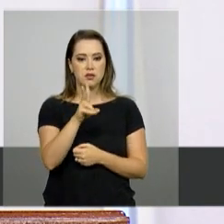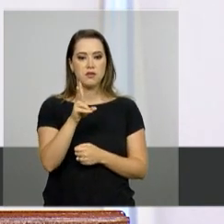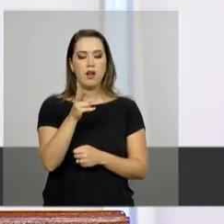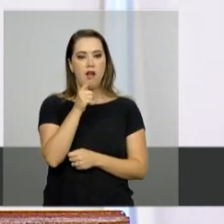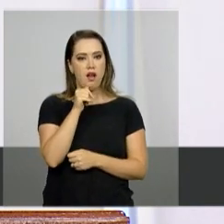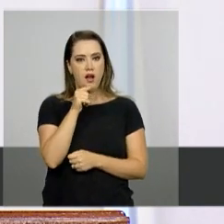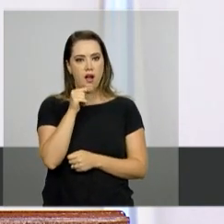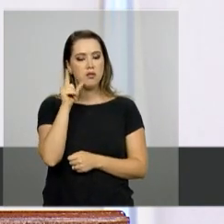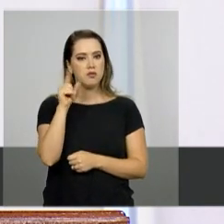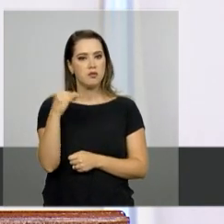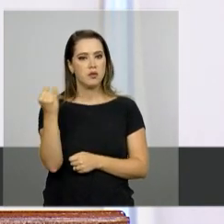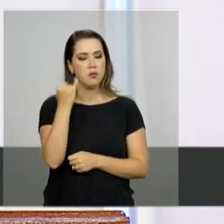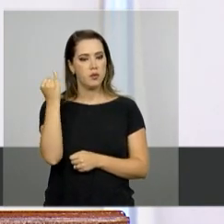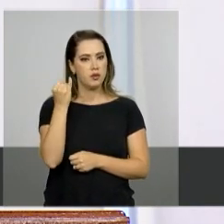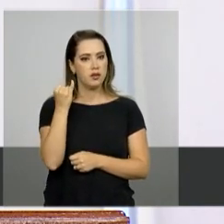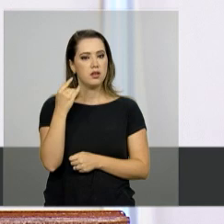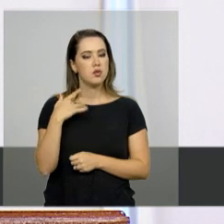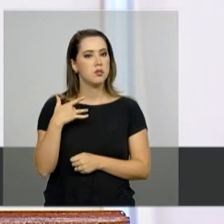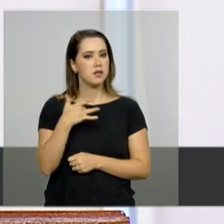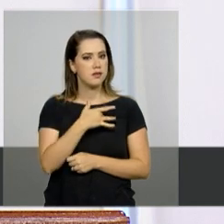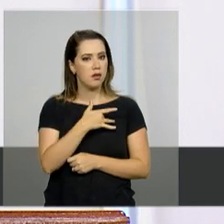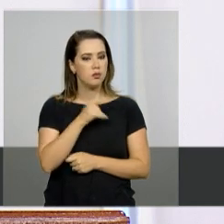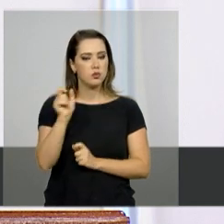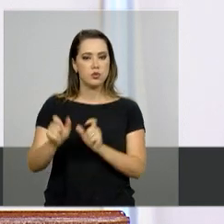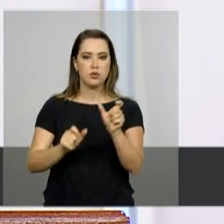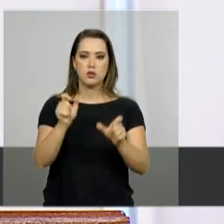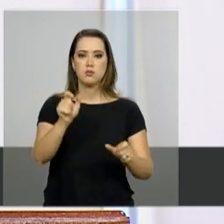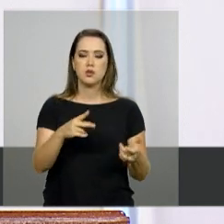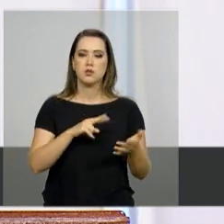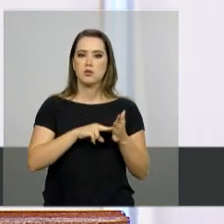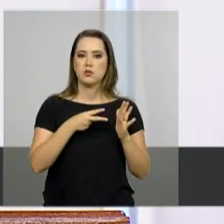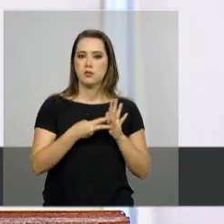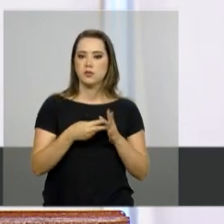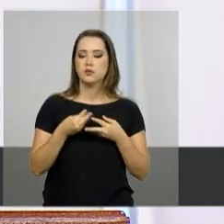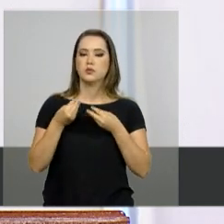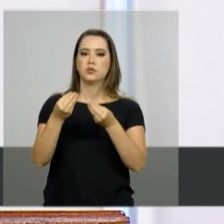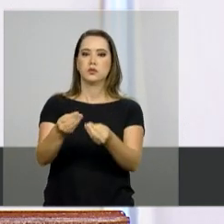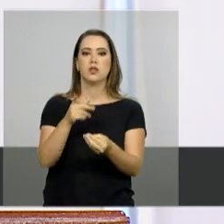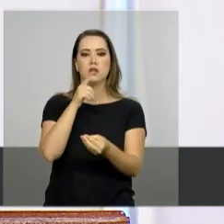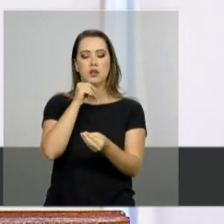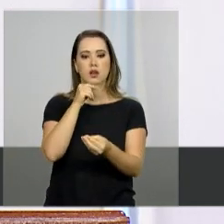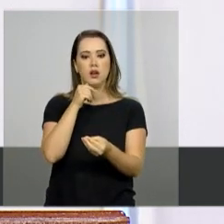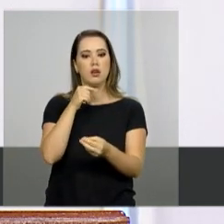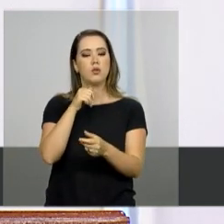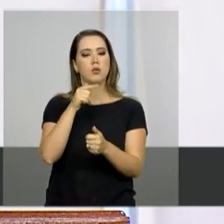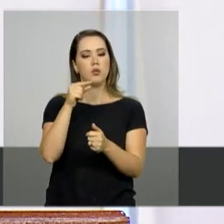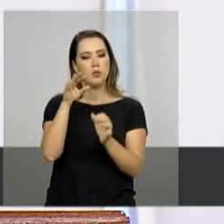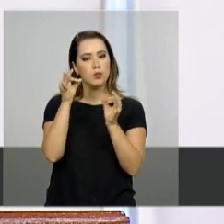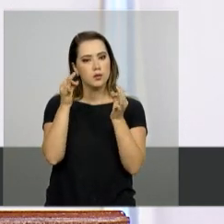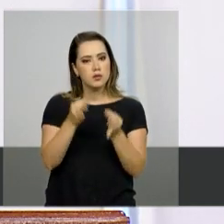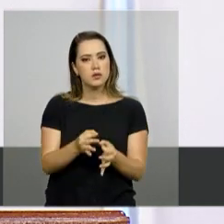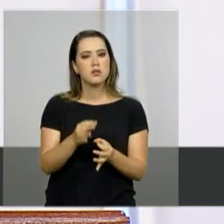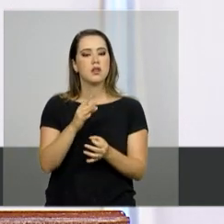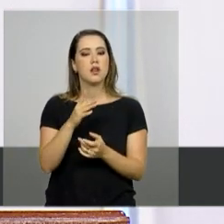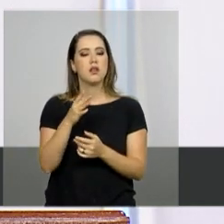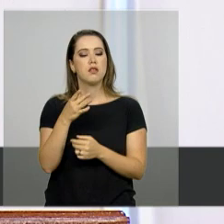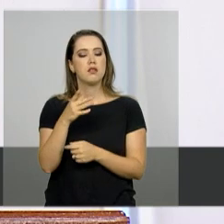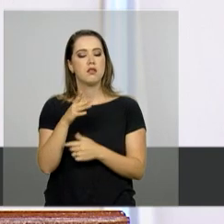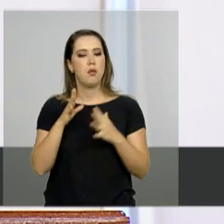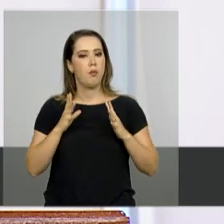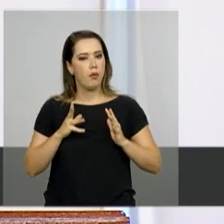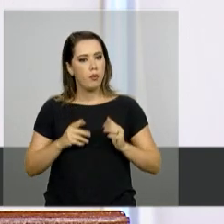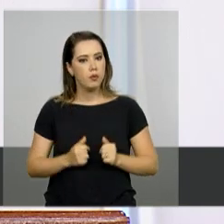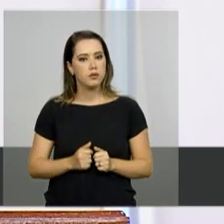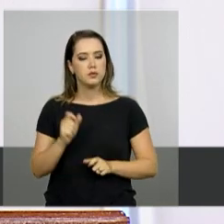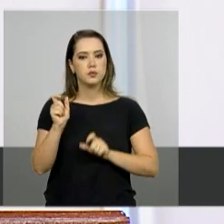matéria ter saúde praticamente não é ou seja garantir uma água adequada para